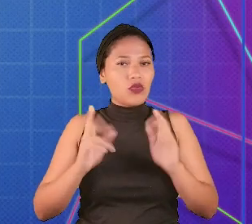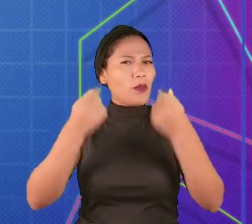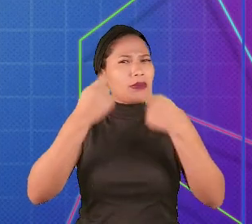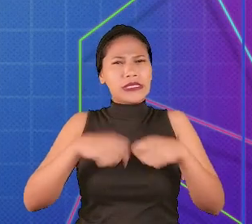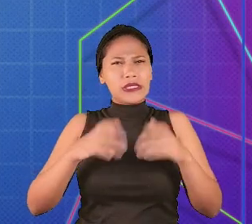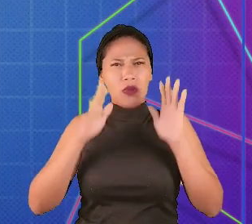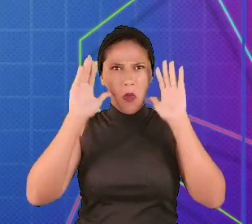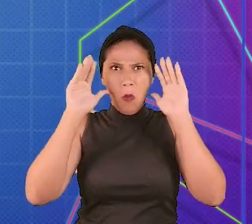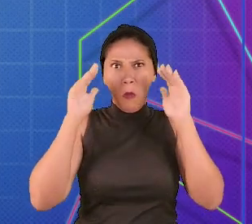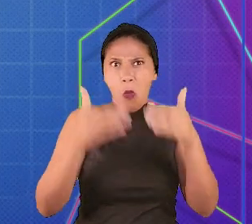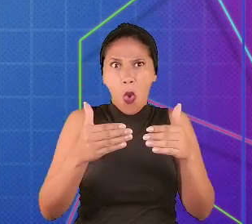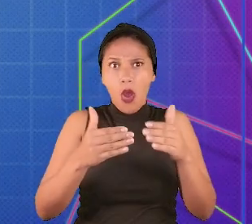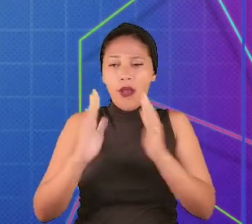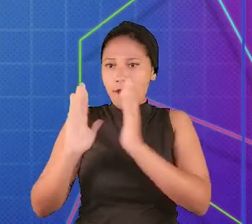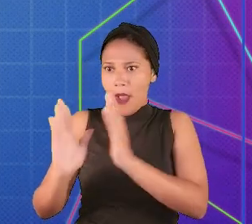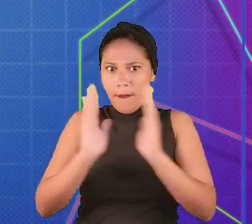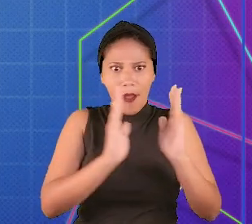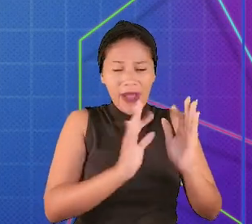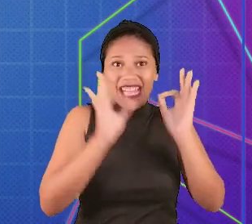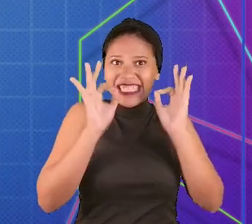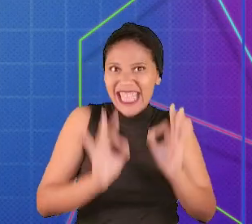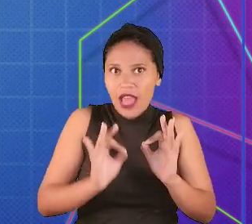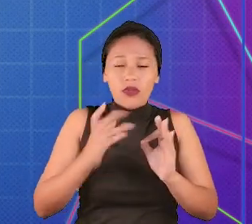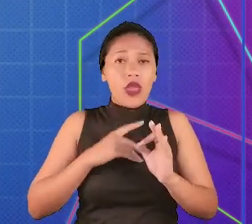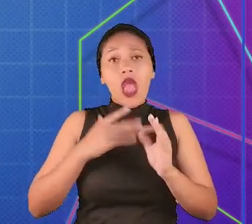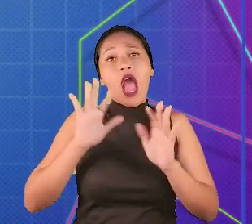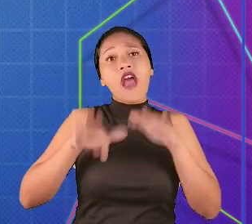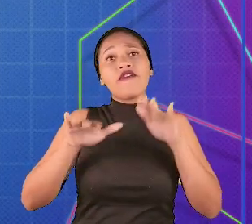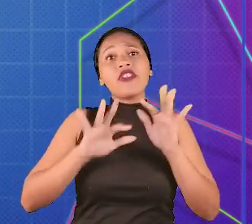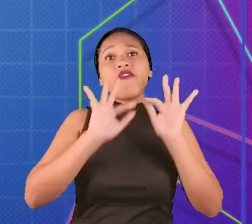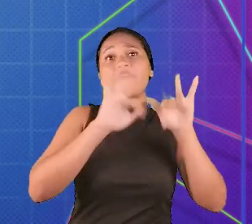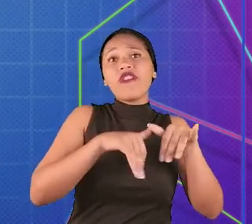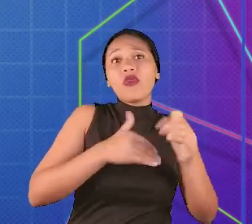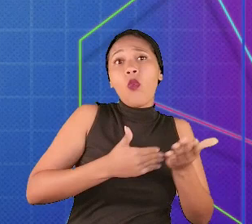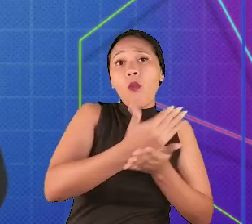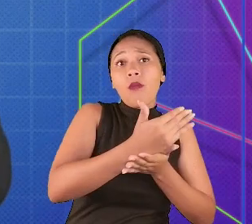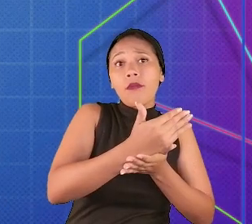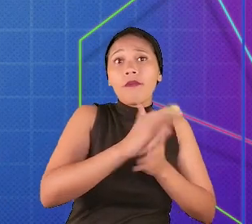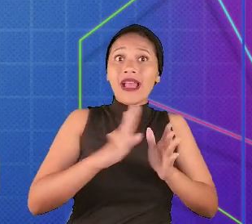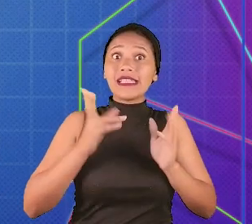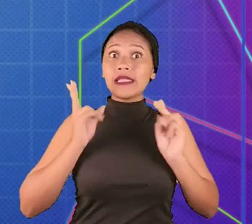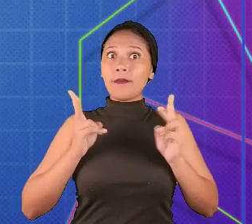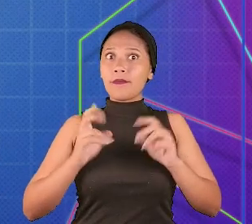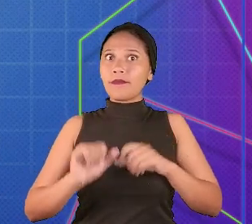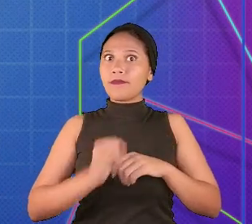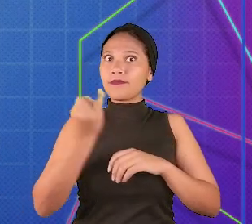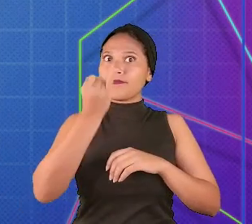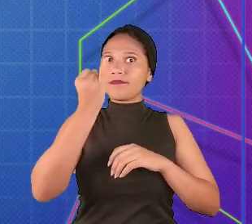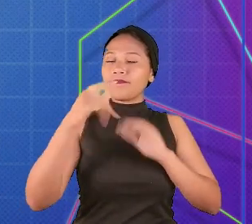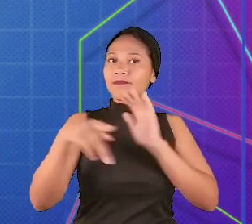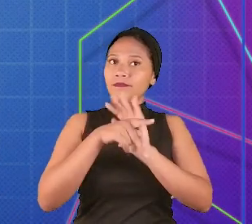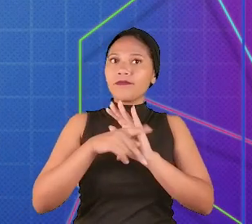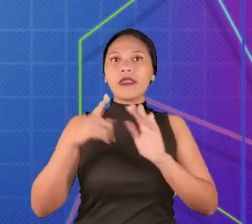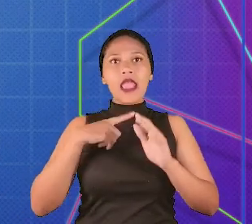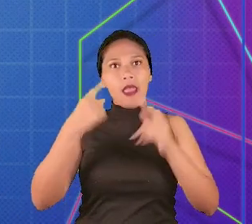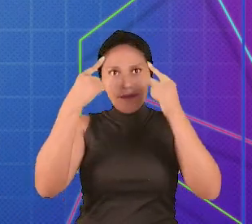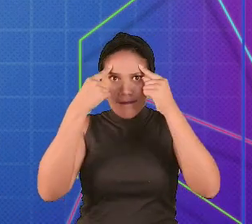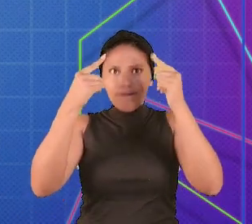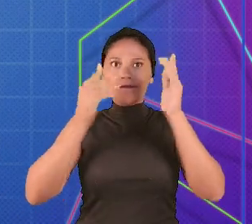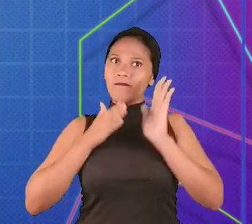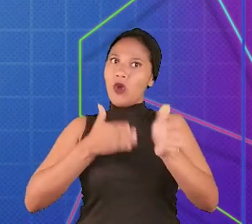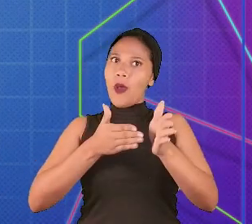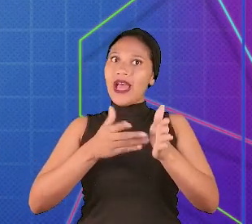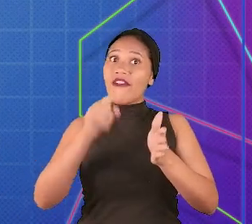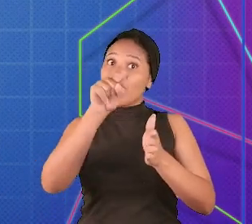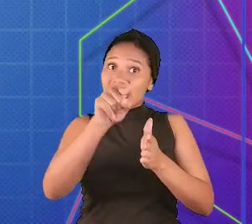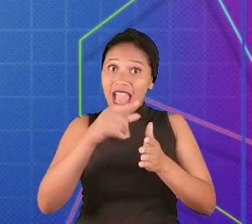precisa necessariamente ser nesta ordem. Tem histórias que começam pelo fim, por exemplo. Mas sempre é importante termos esses parâmetros em mente